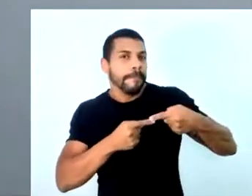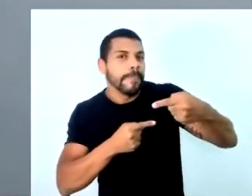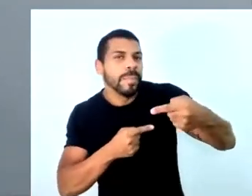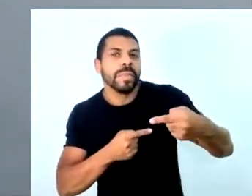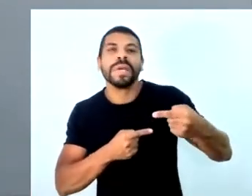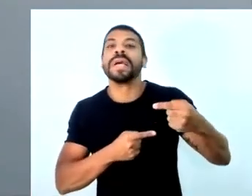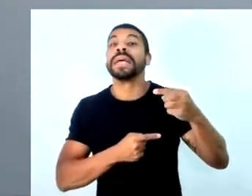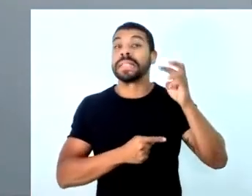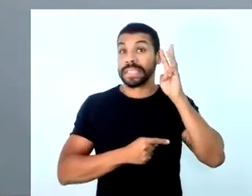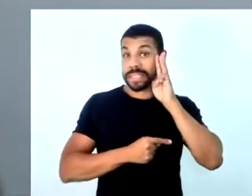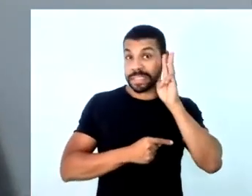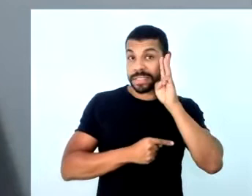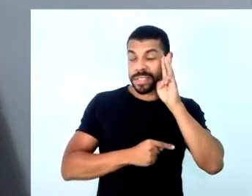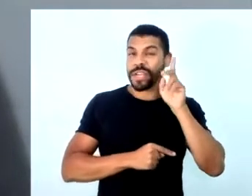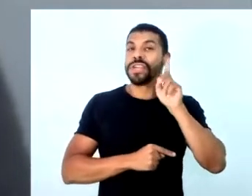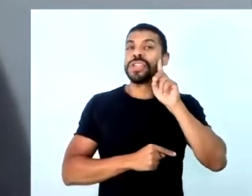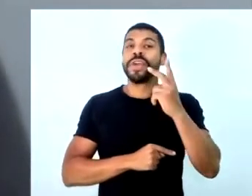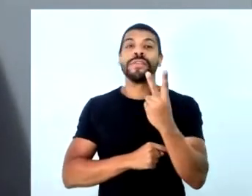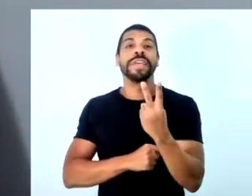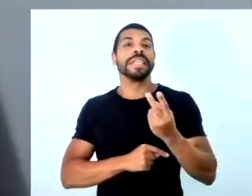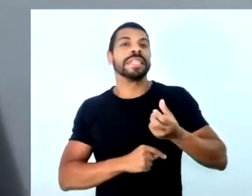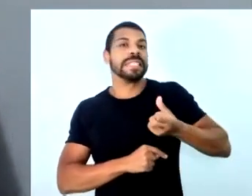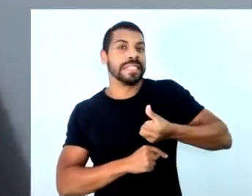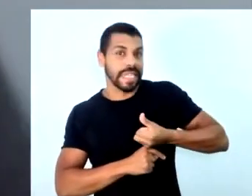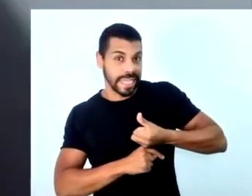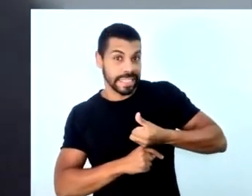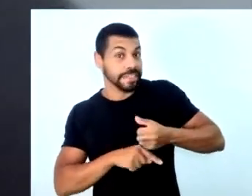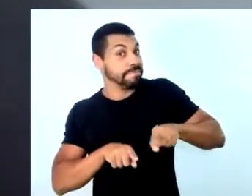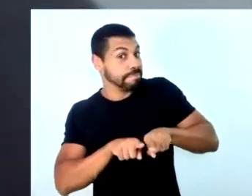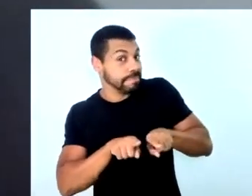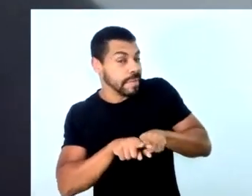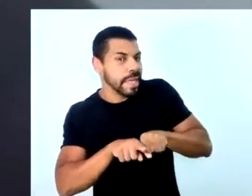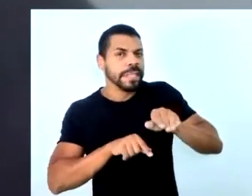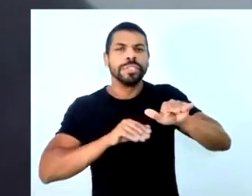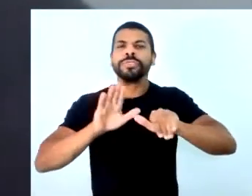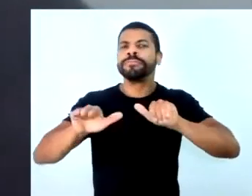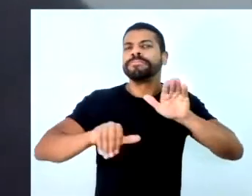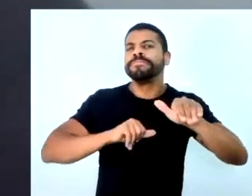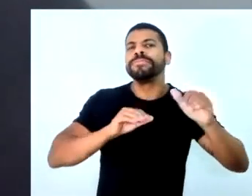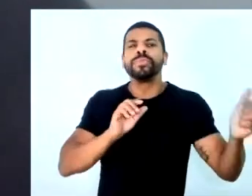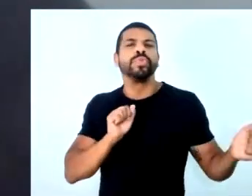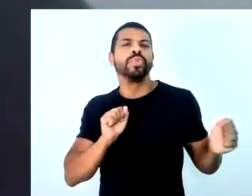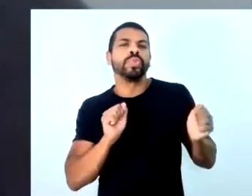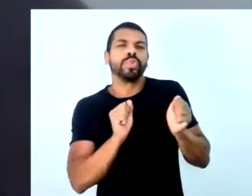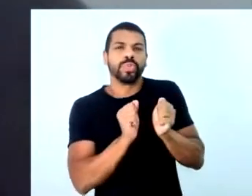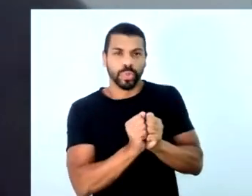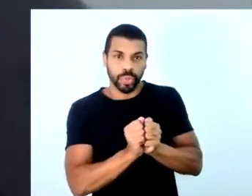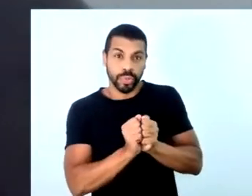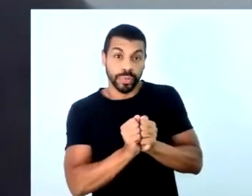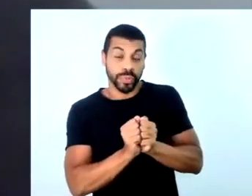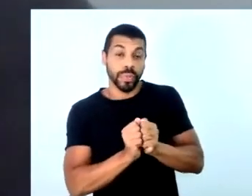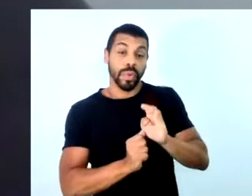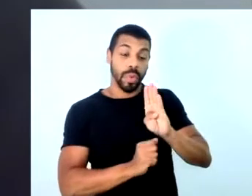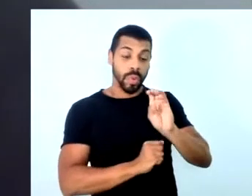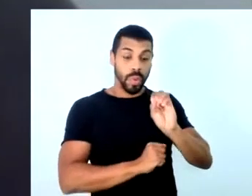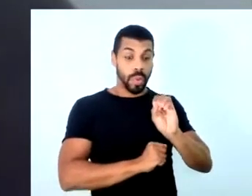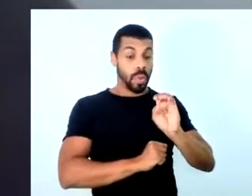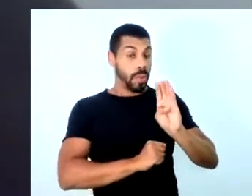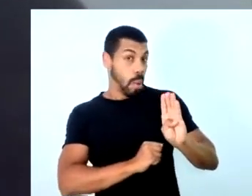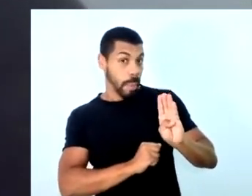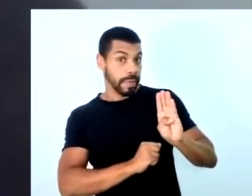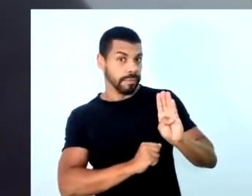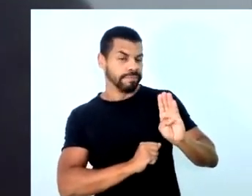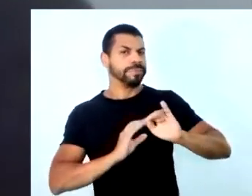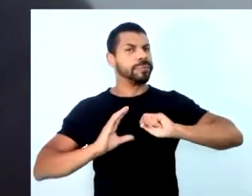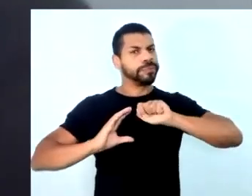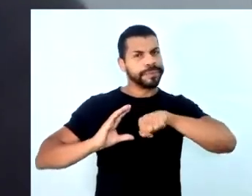ser na próxima terça-feira, dia 26, que a gente chamou o pessoal do Bob Cuspe,